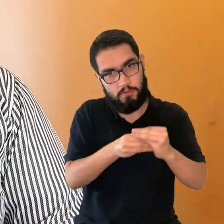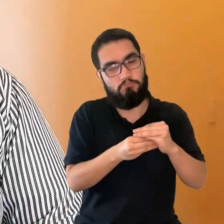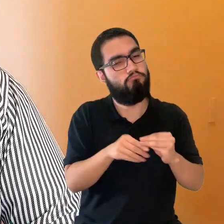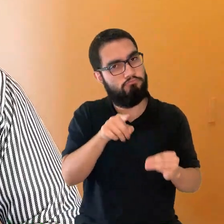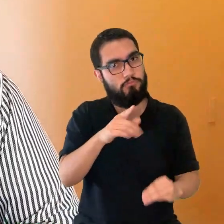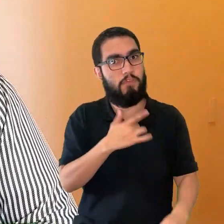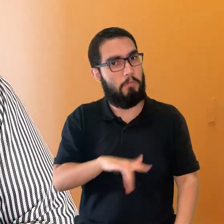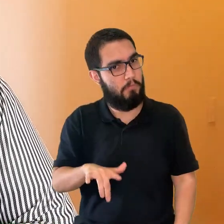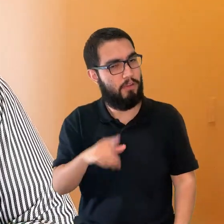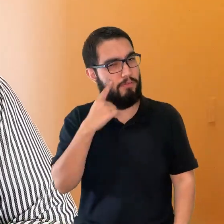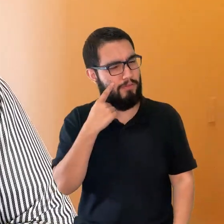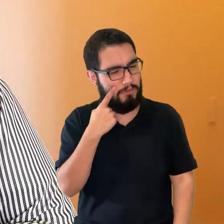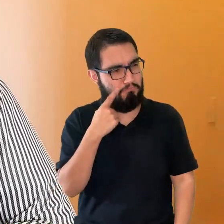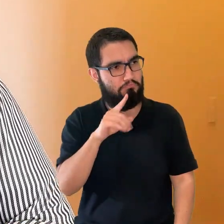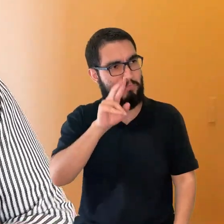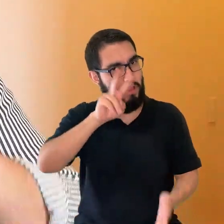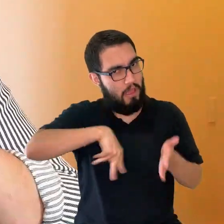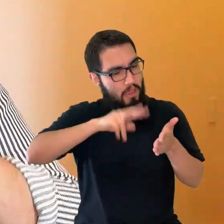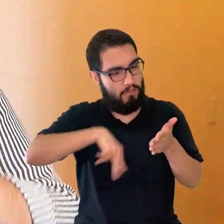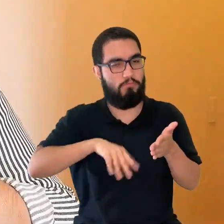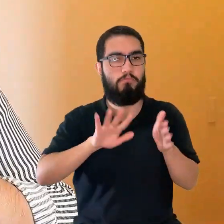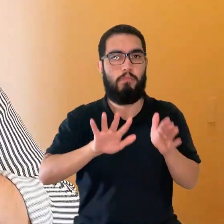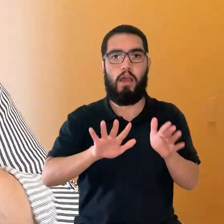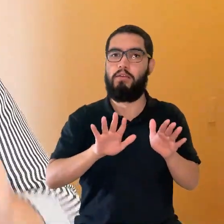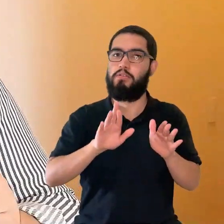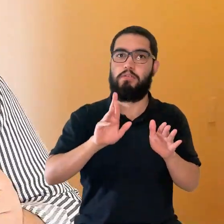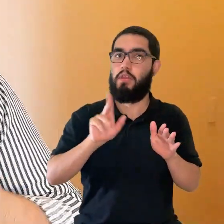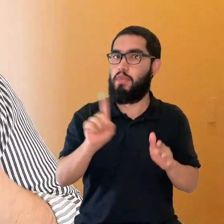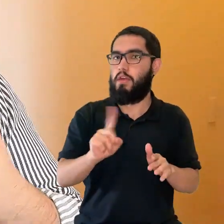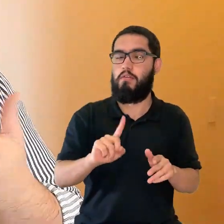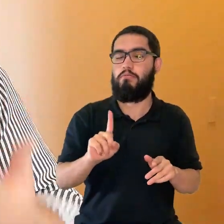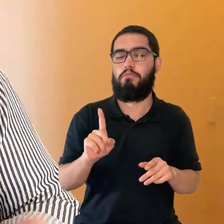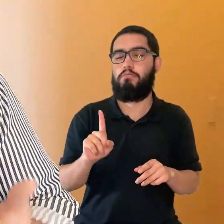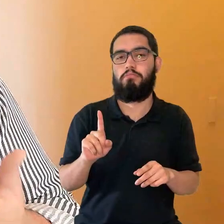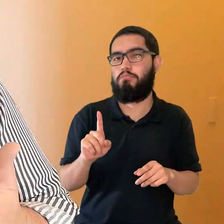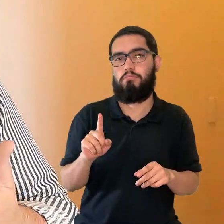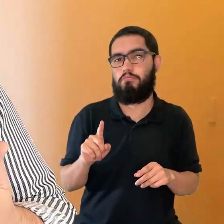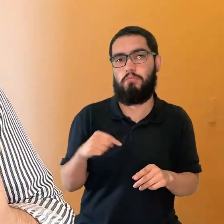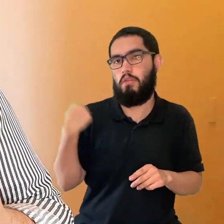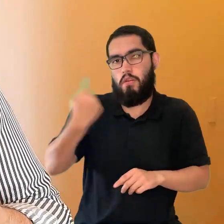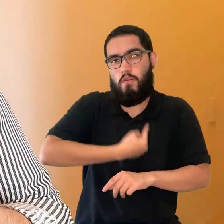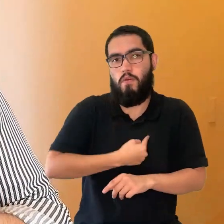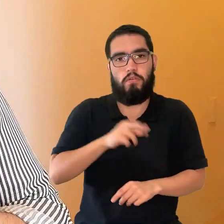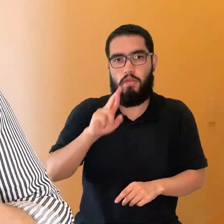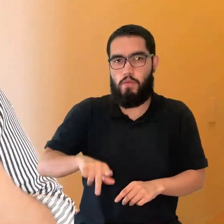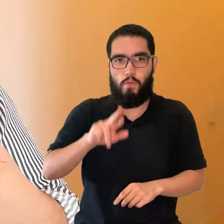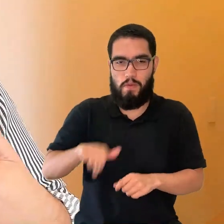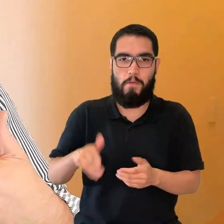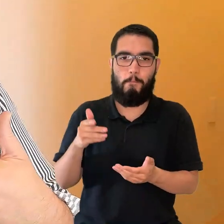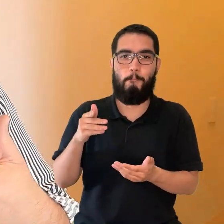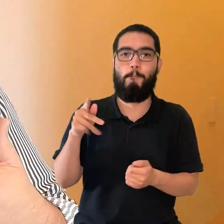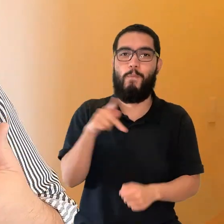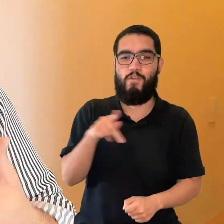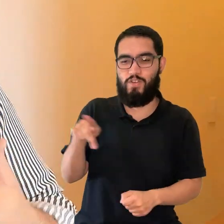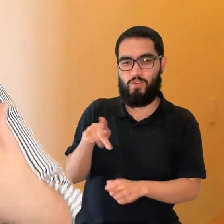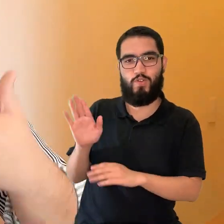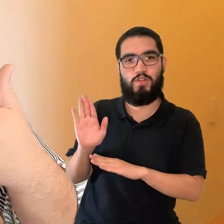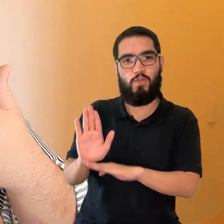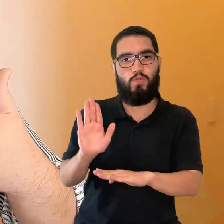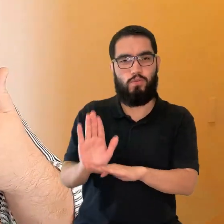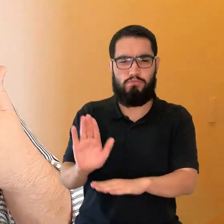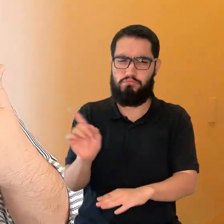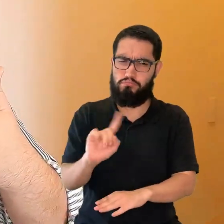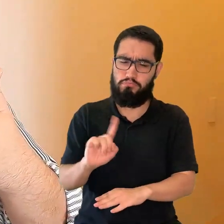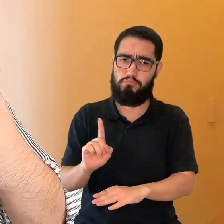ser praticadas. Vale a pena dar uma lida. O que eu posso dizer é que nós não somos professores colaborativos, nós somos